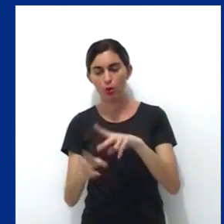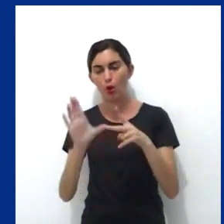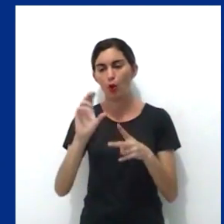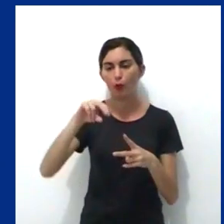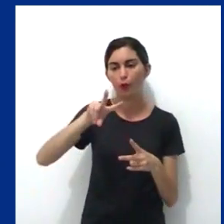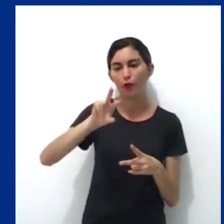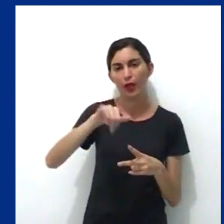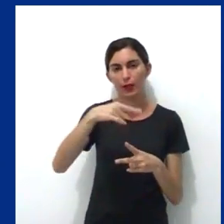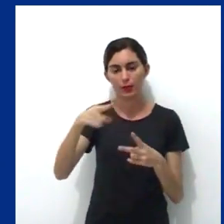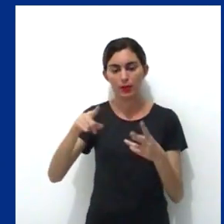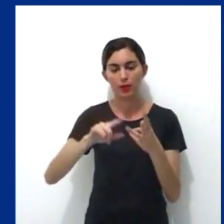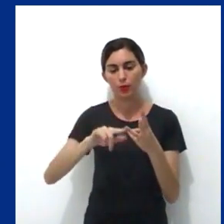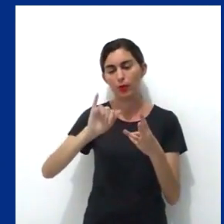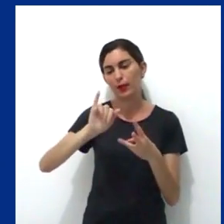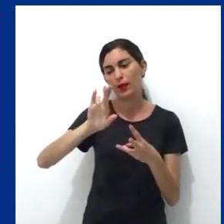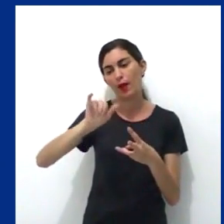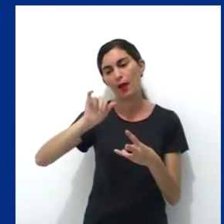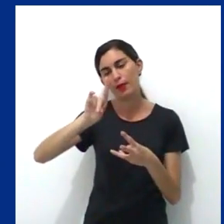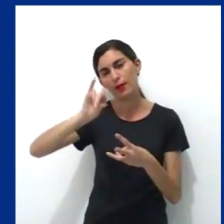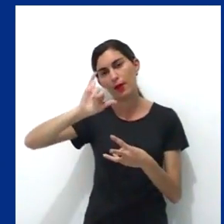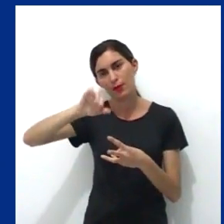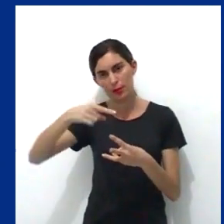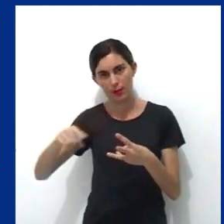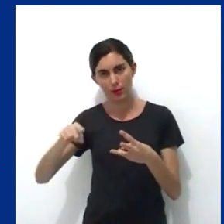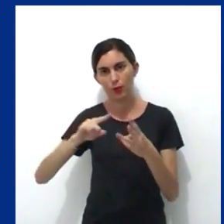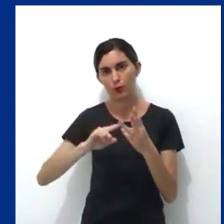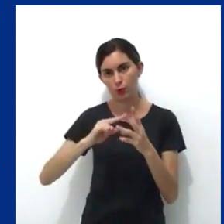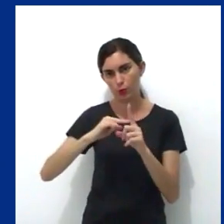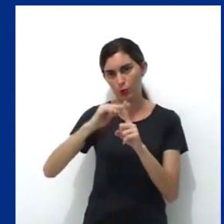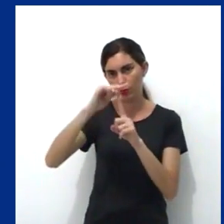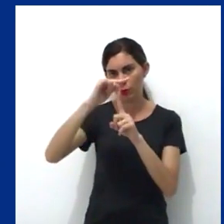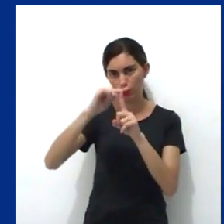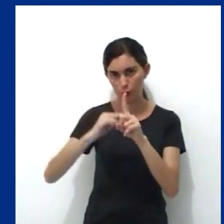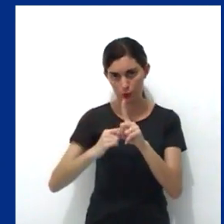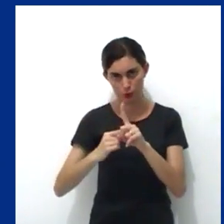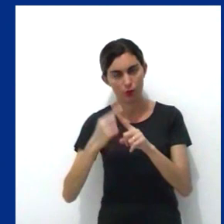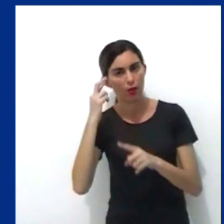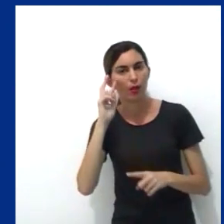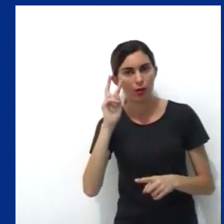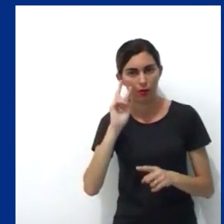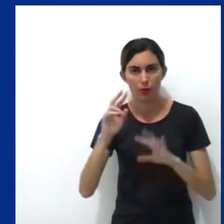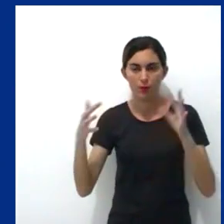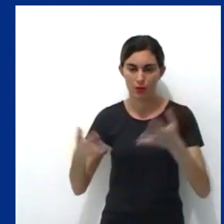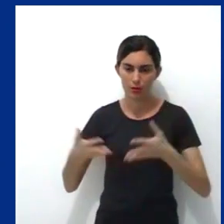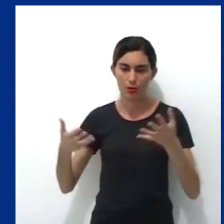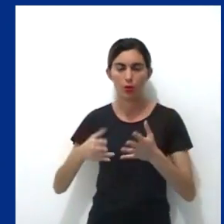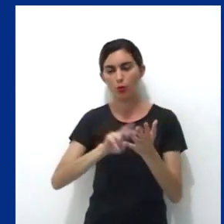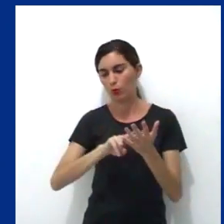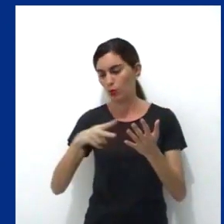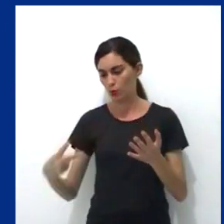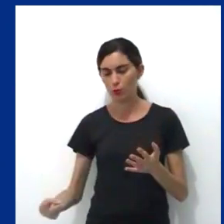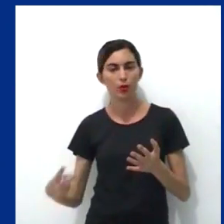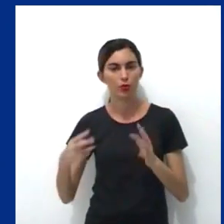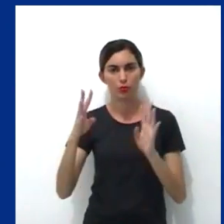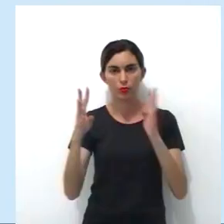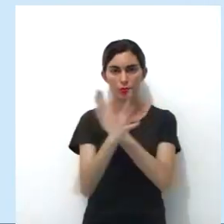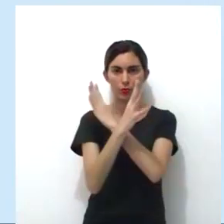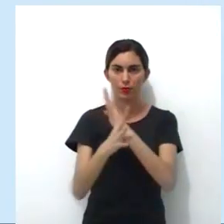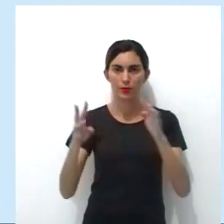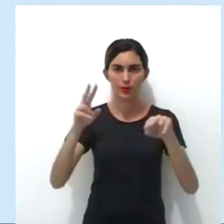calor. Existem 3 formas de acontecer essa transmissão de calor entre os corpos. A primeira delas é chamada